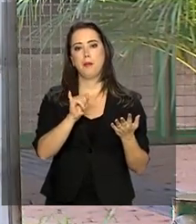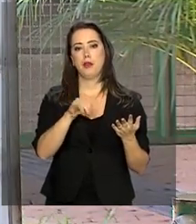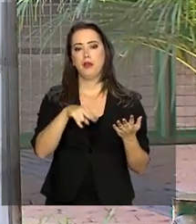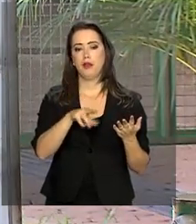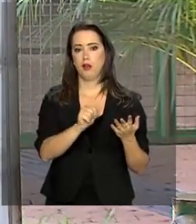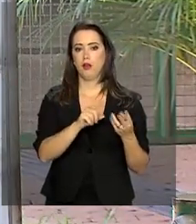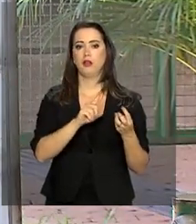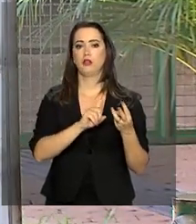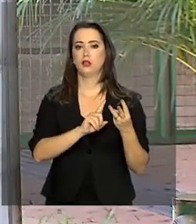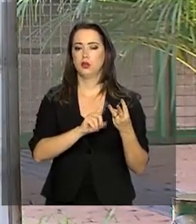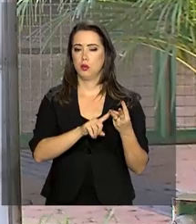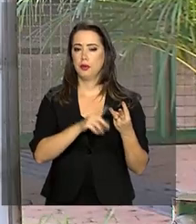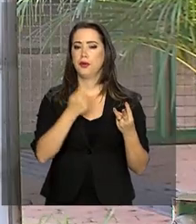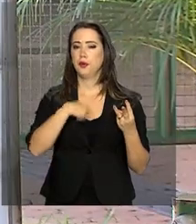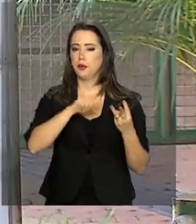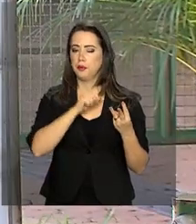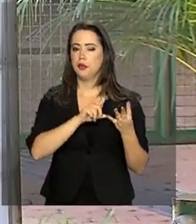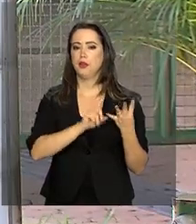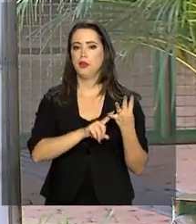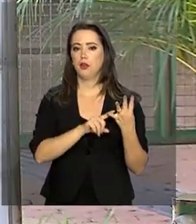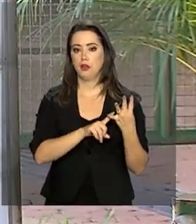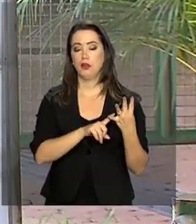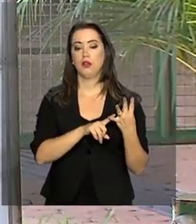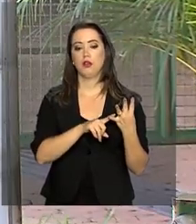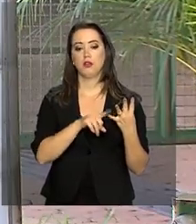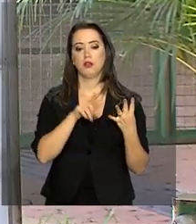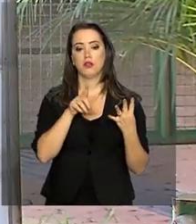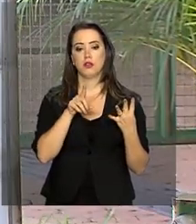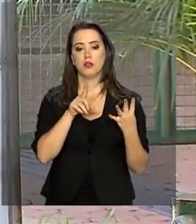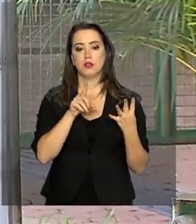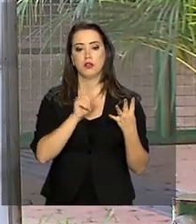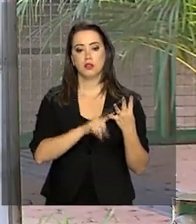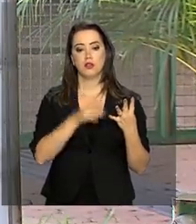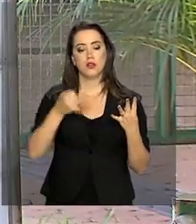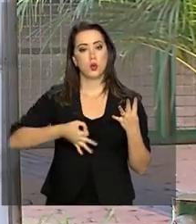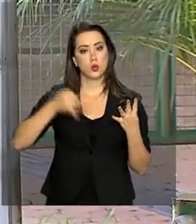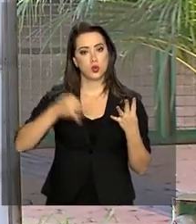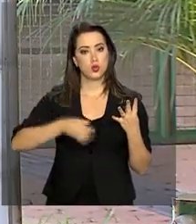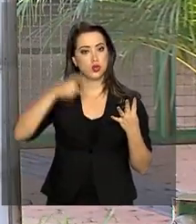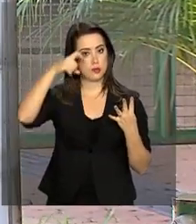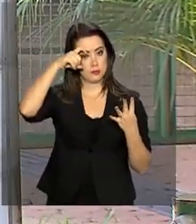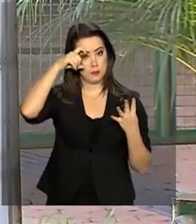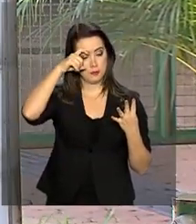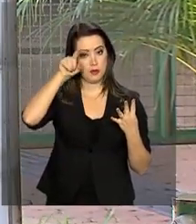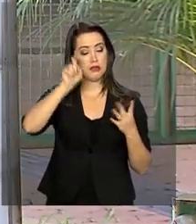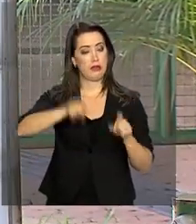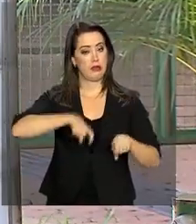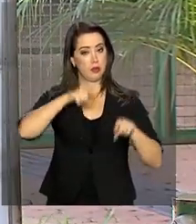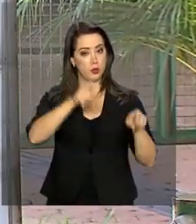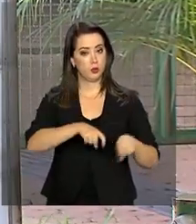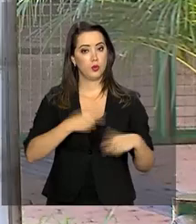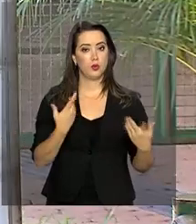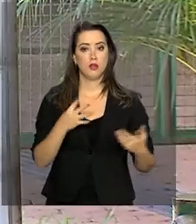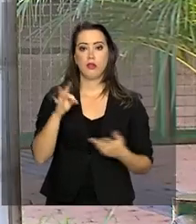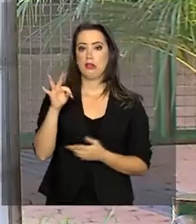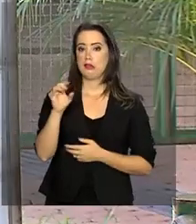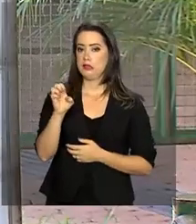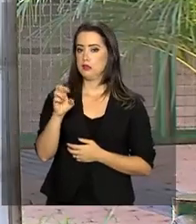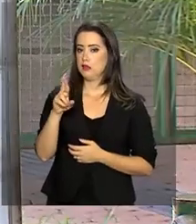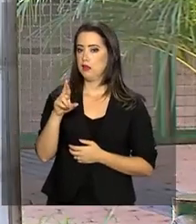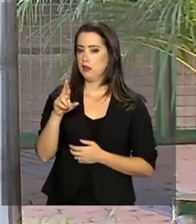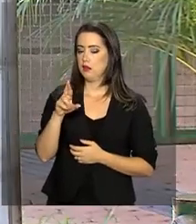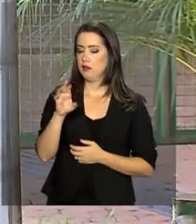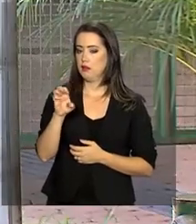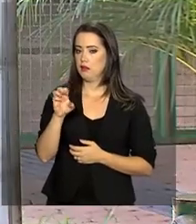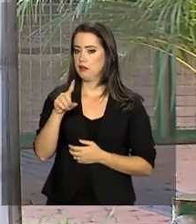da Economia, Paulo Guedes, da Secretaria-Geral, como eu já falei, Gustavo Bebiano, da Justiça, Sérgio Moro, da Agricultura, Tereza